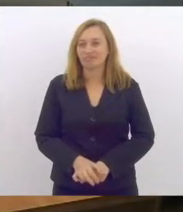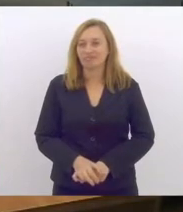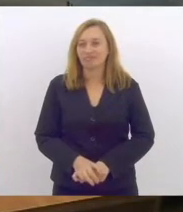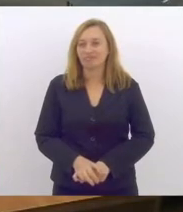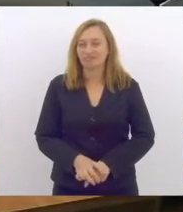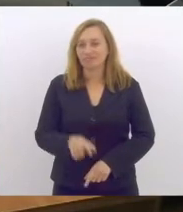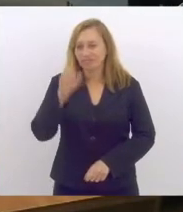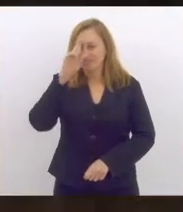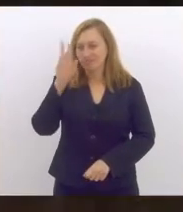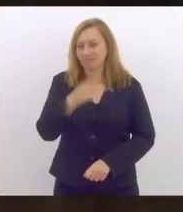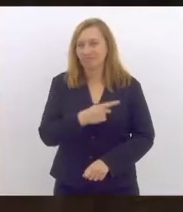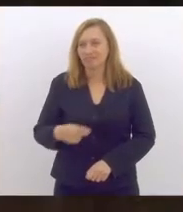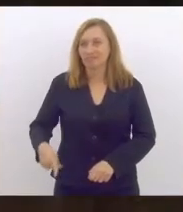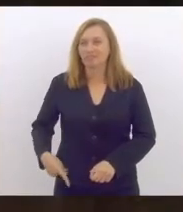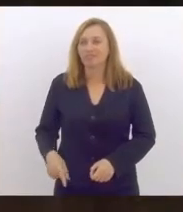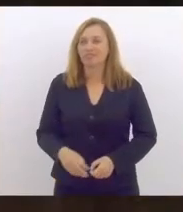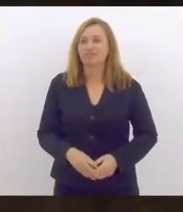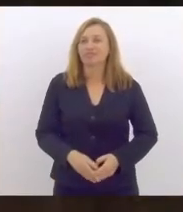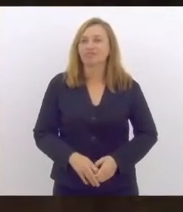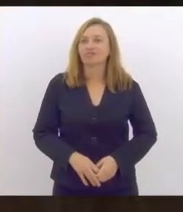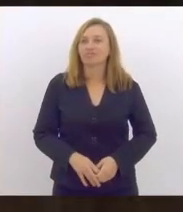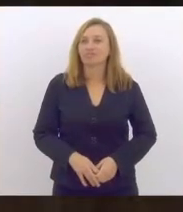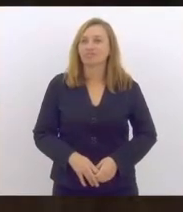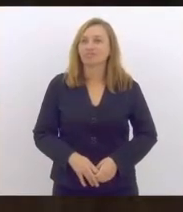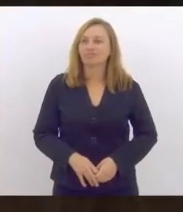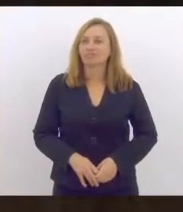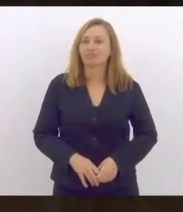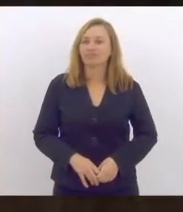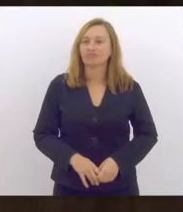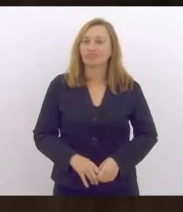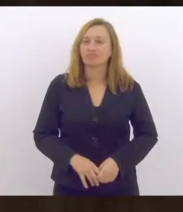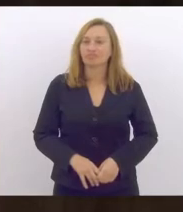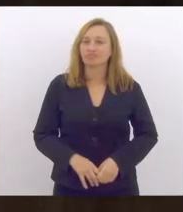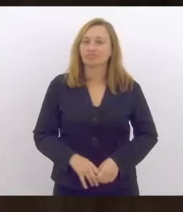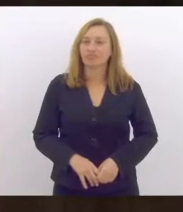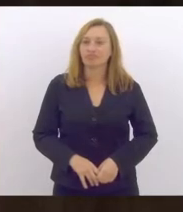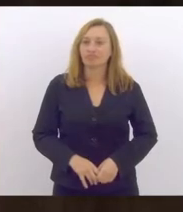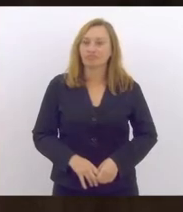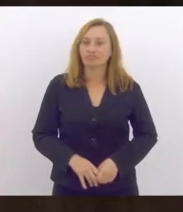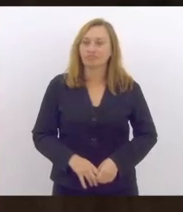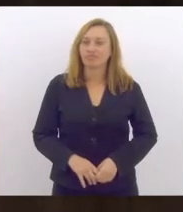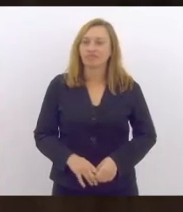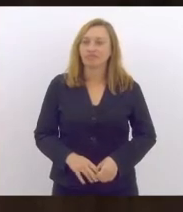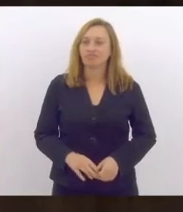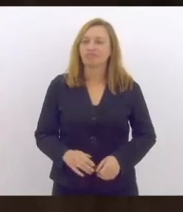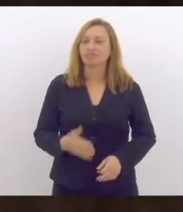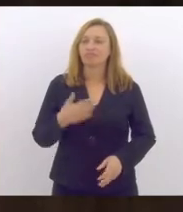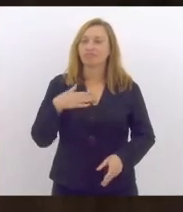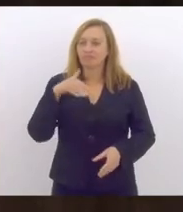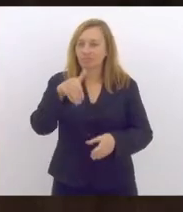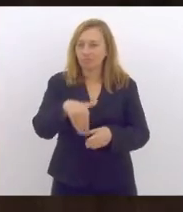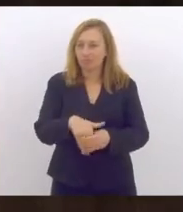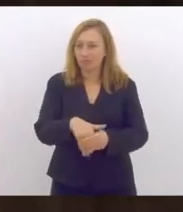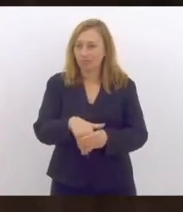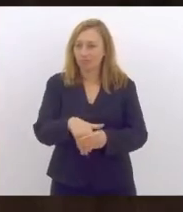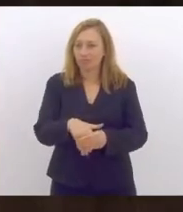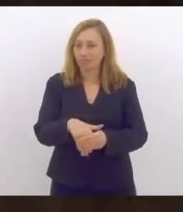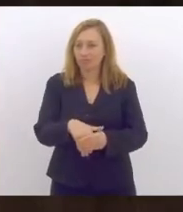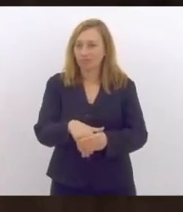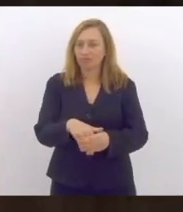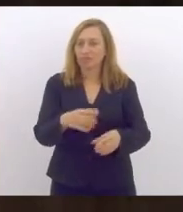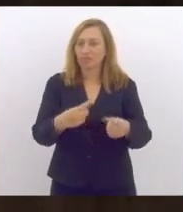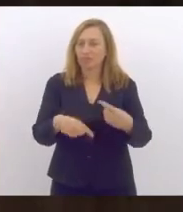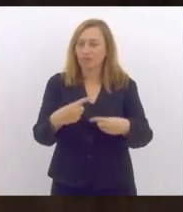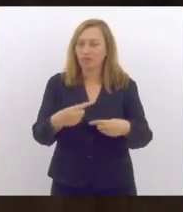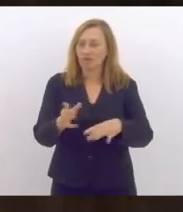Senhor presidente, a primeira parte do meu voto fica superada,